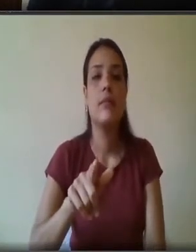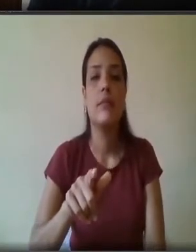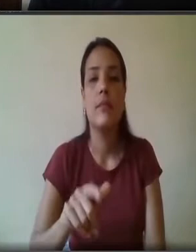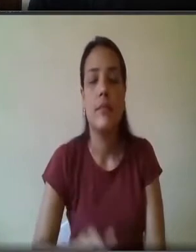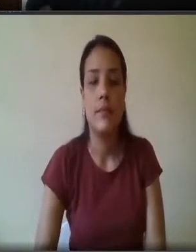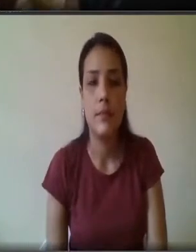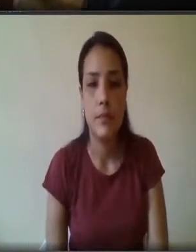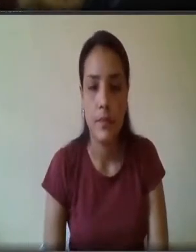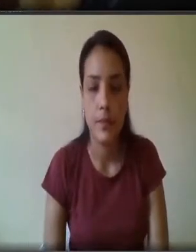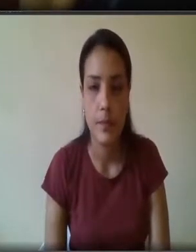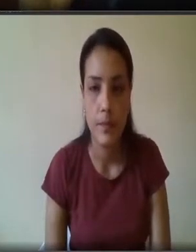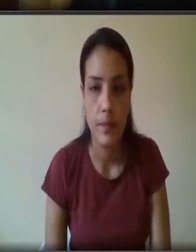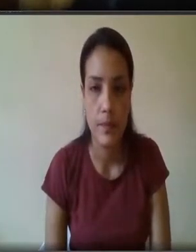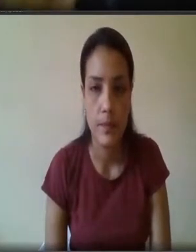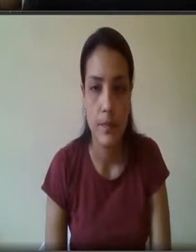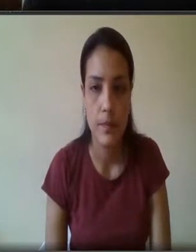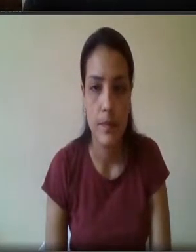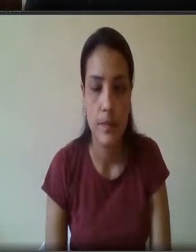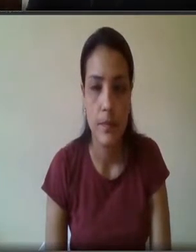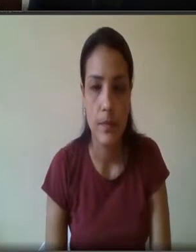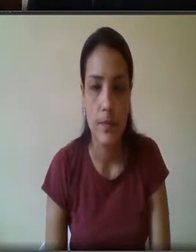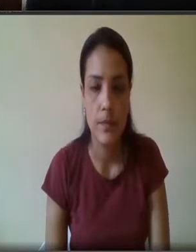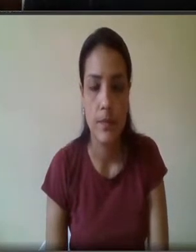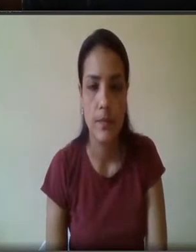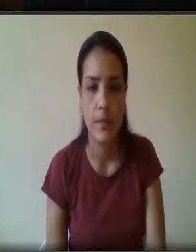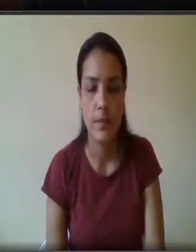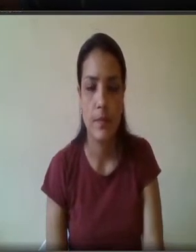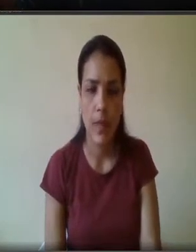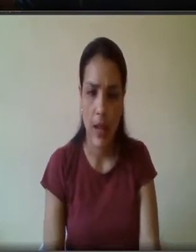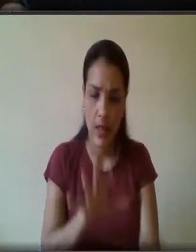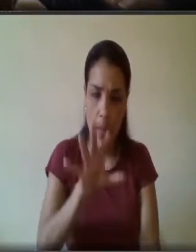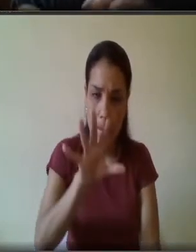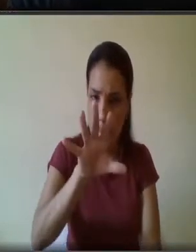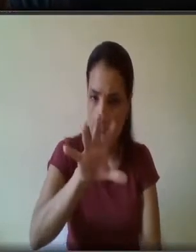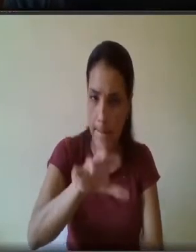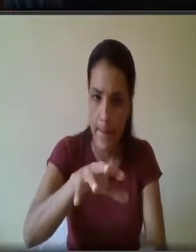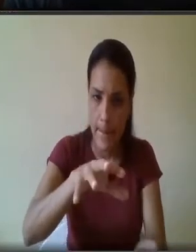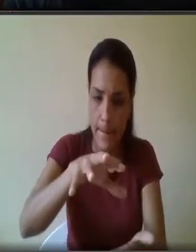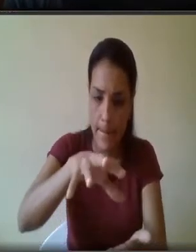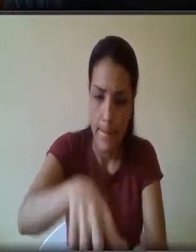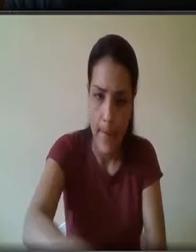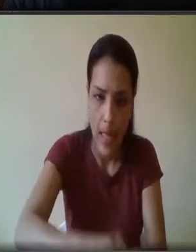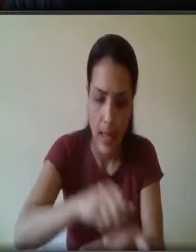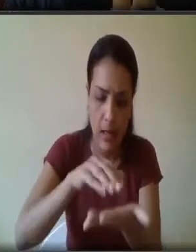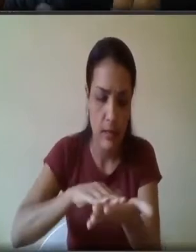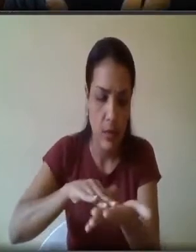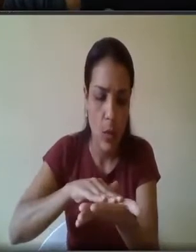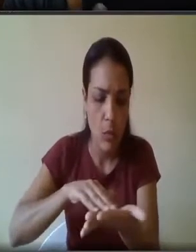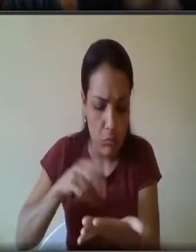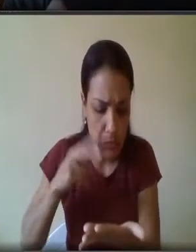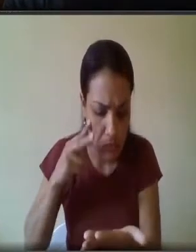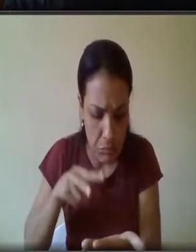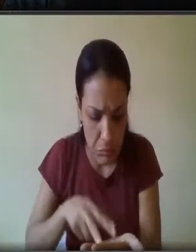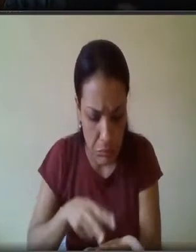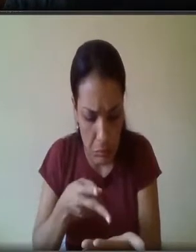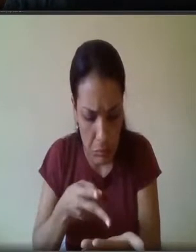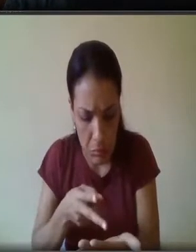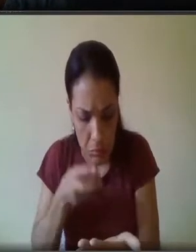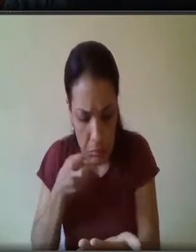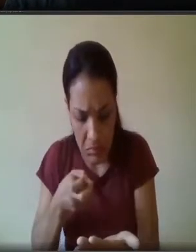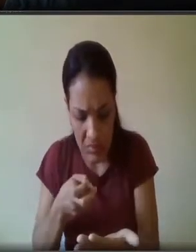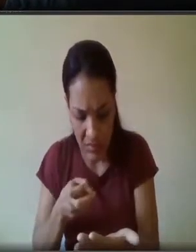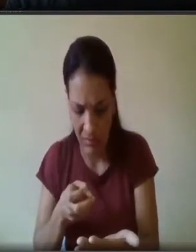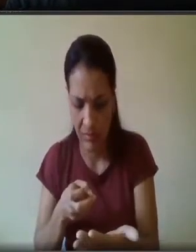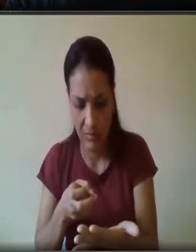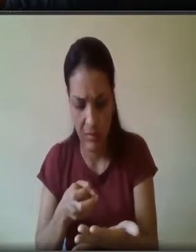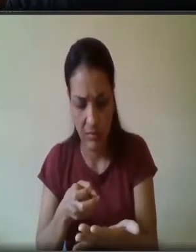químico. Quando você pega um pouco de pissarra na mão, a primeira coisa que você percebe é que ela libera uma coróclea,